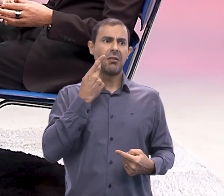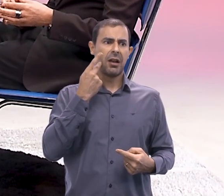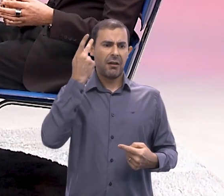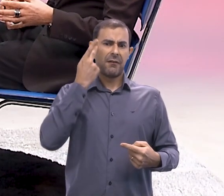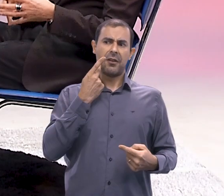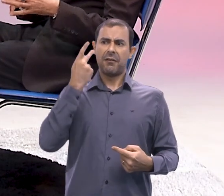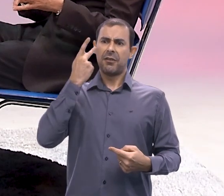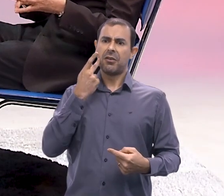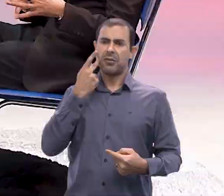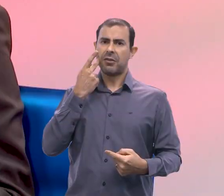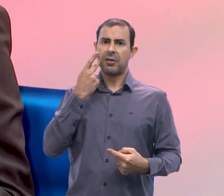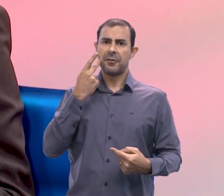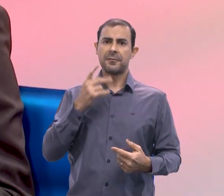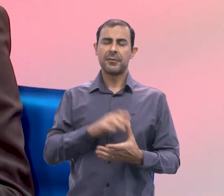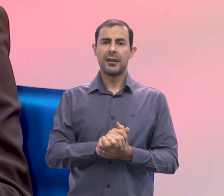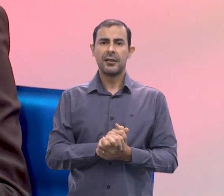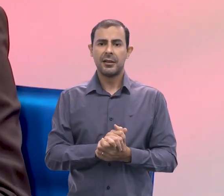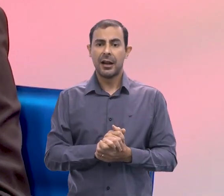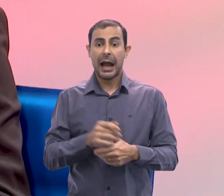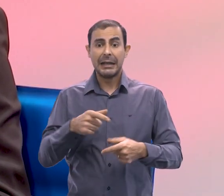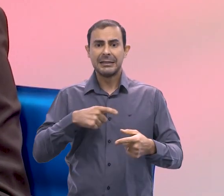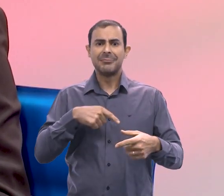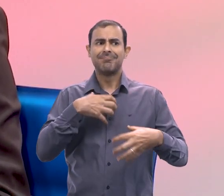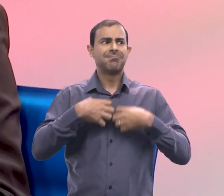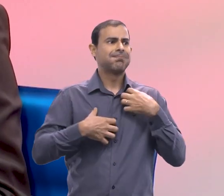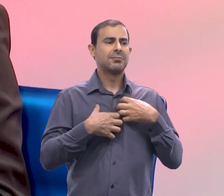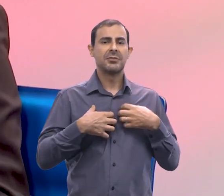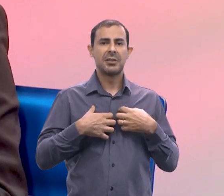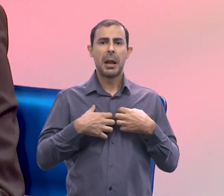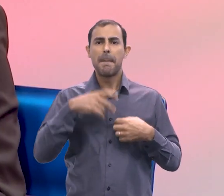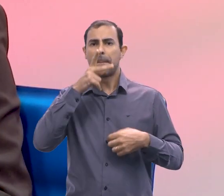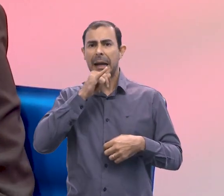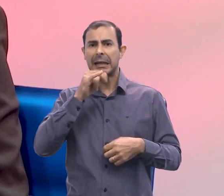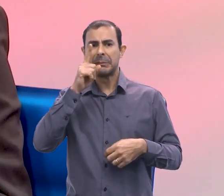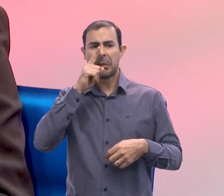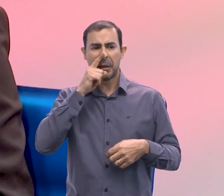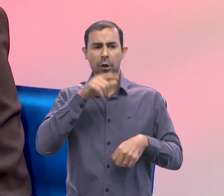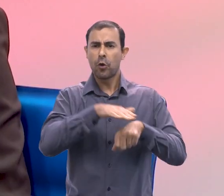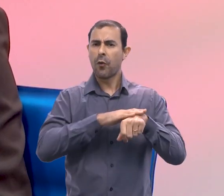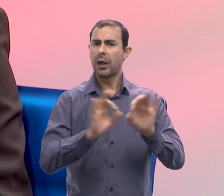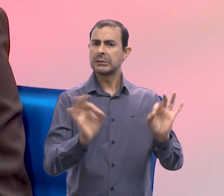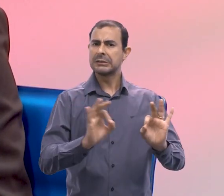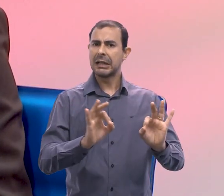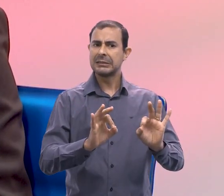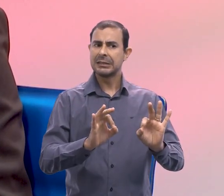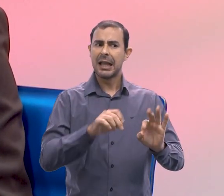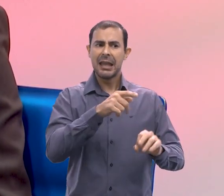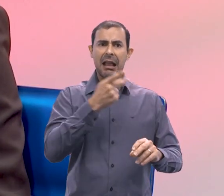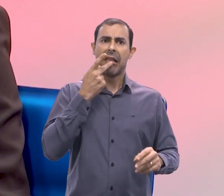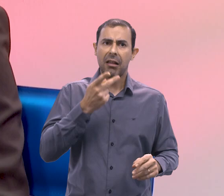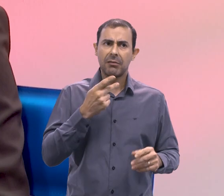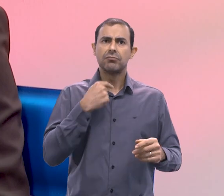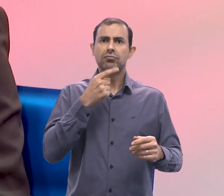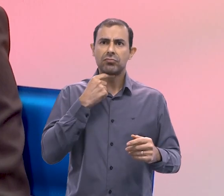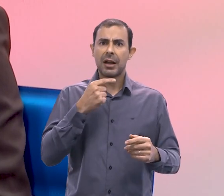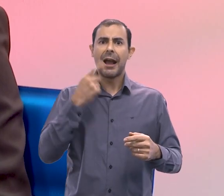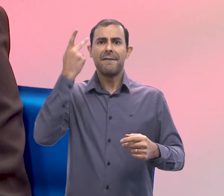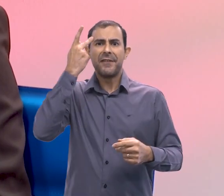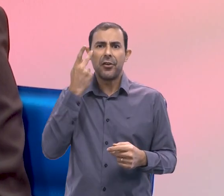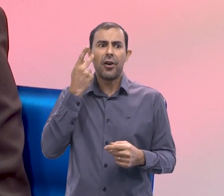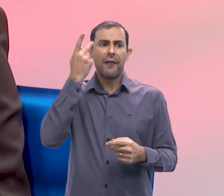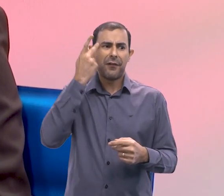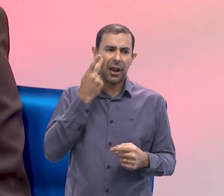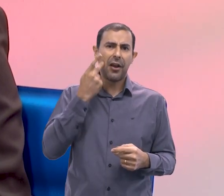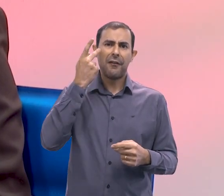quê? Porque o mundo do adulto é um enigma para a criança, o pai e a mãe não têm espaço para conversar e a vergonha tem